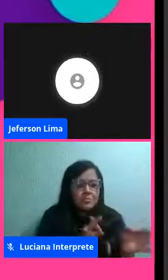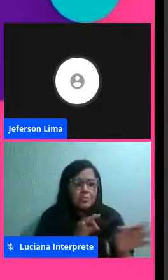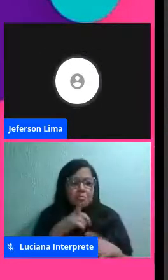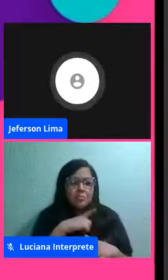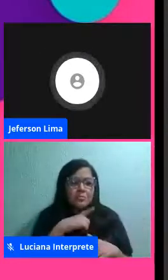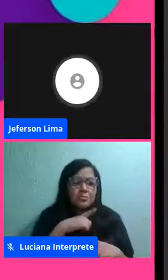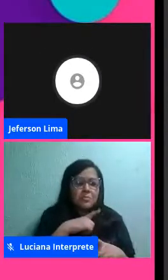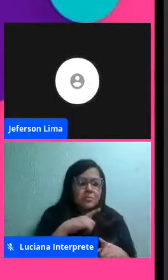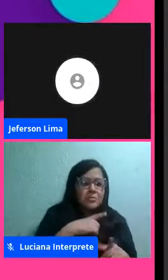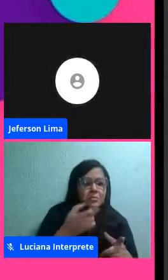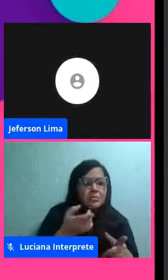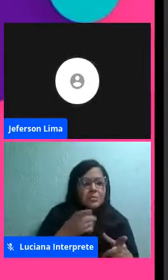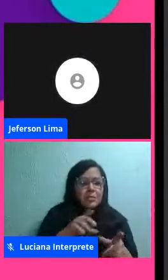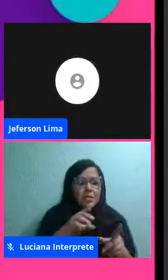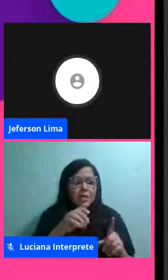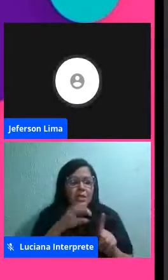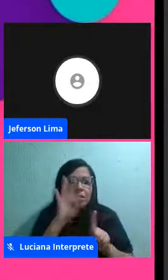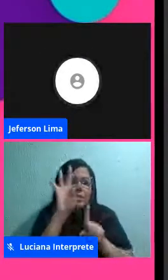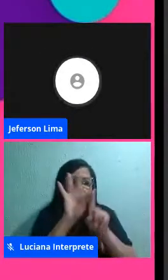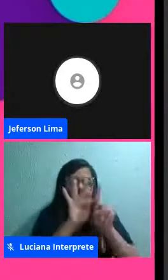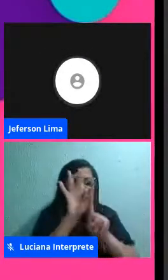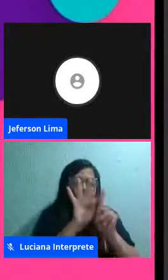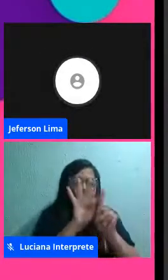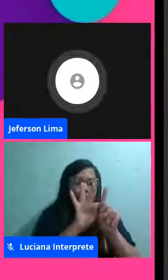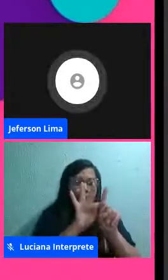igual a body,